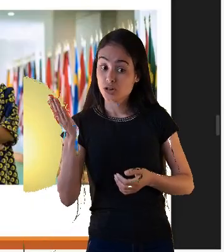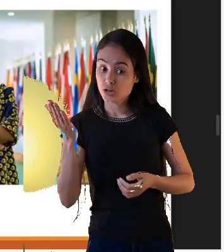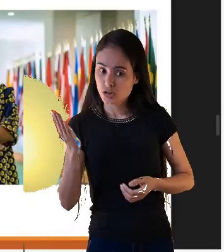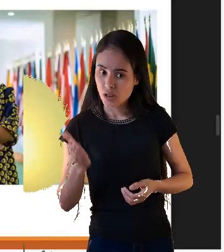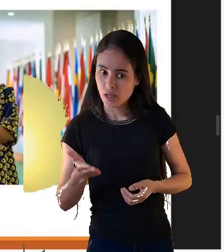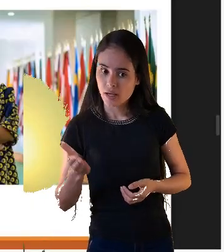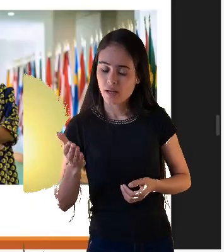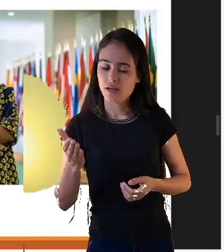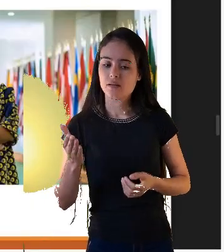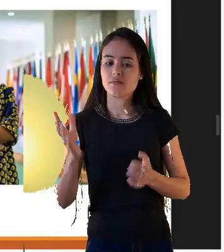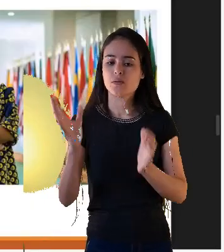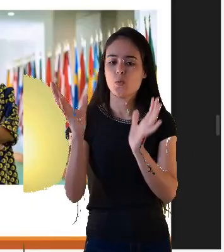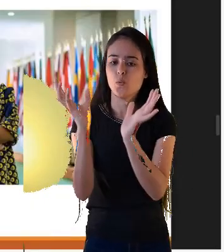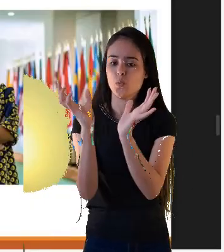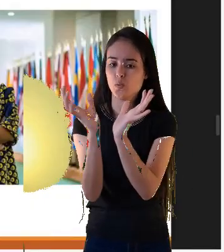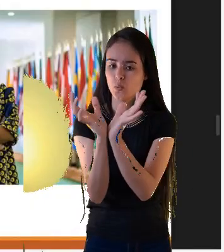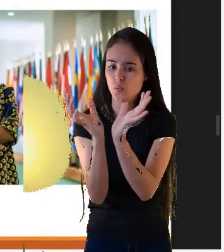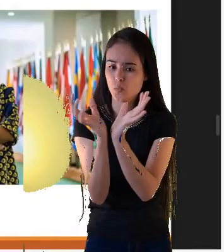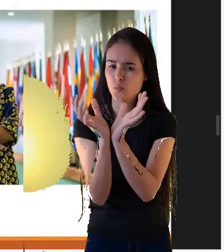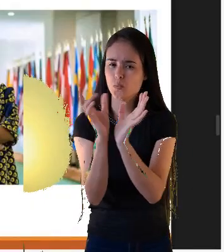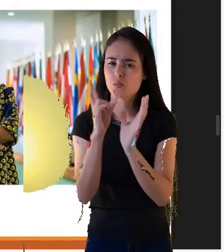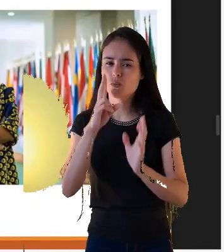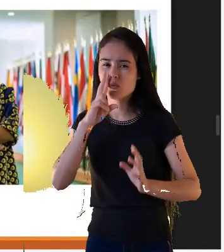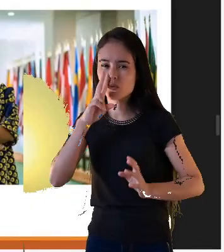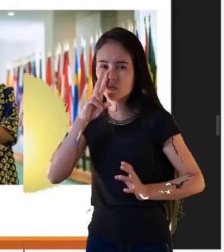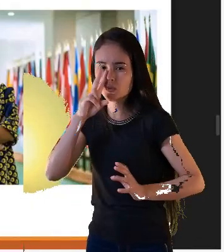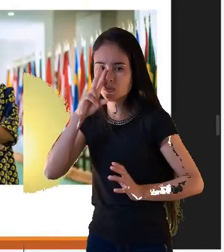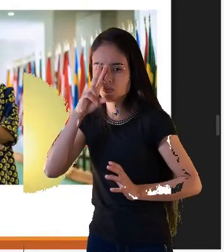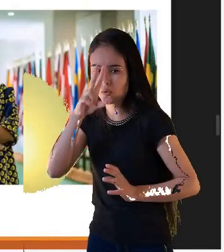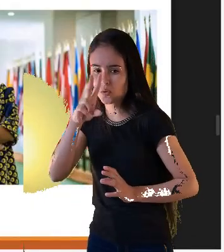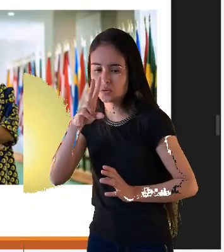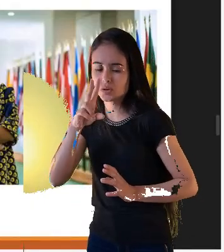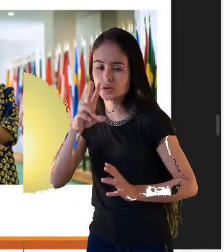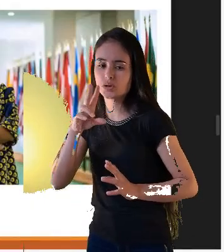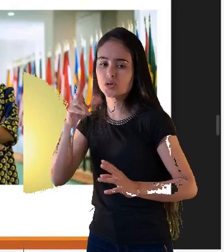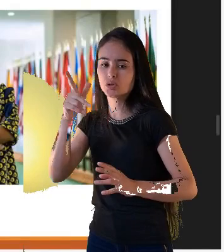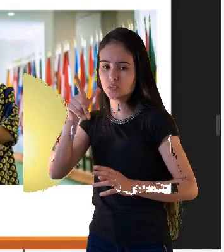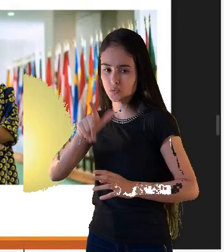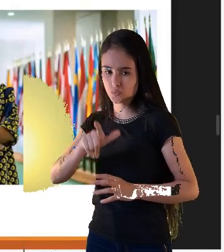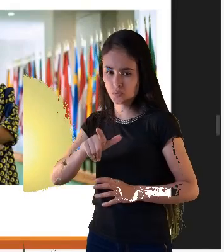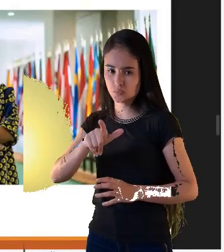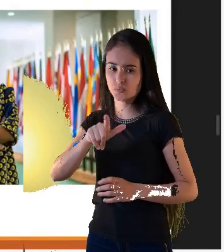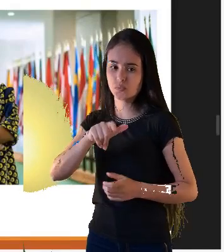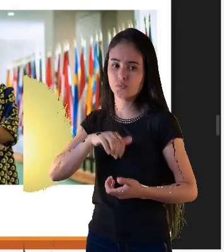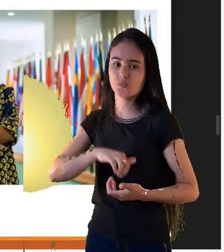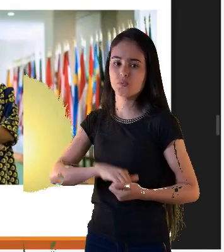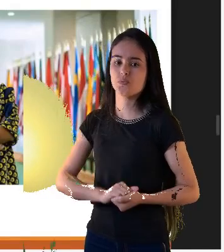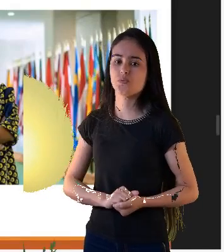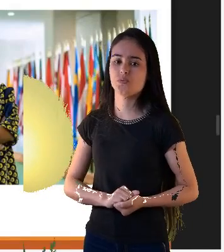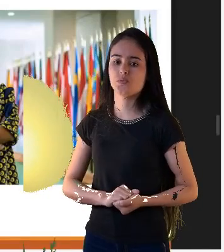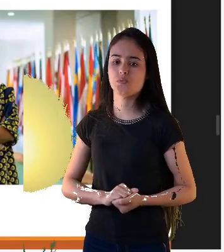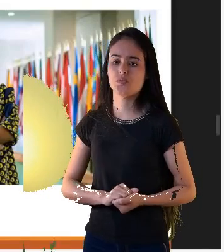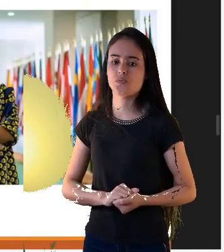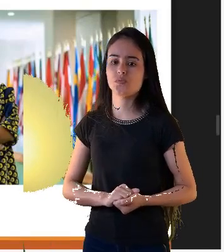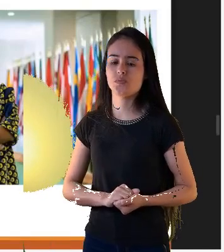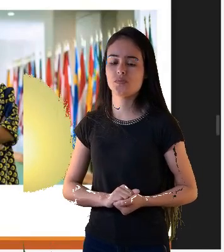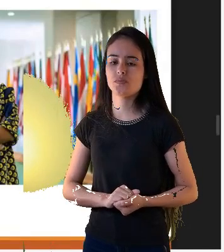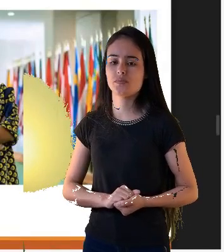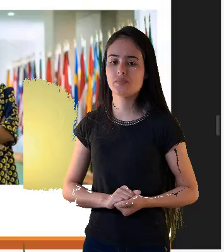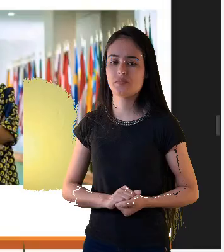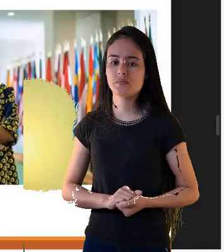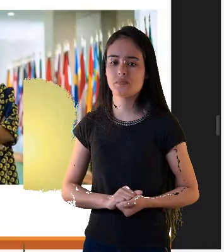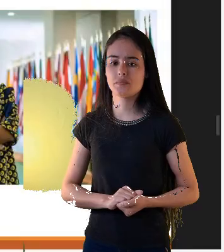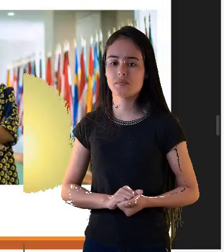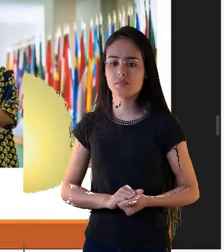né, foi escolhida como a ministra, irmã da Marielle Franco, que foi assassinada, né, da vereadora.